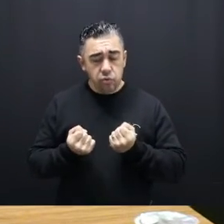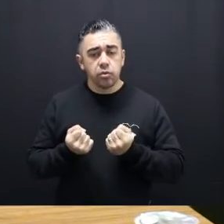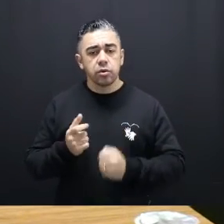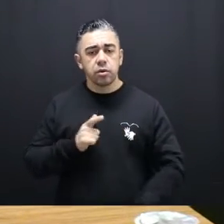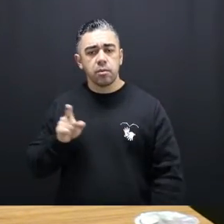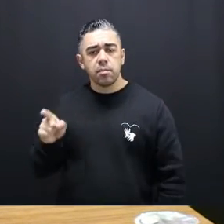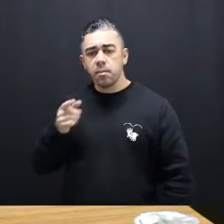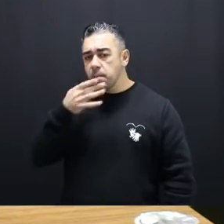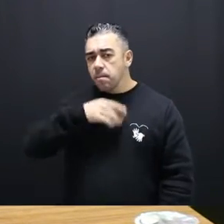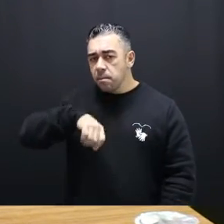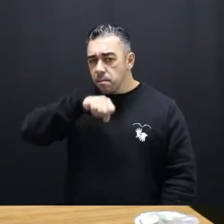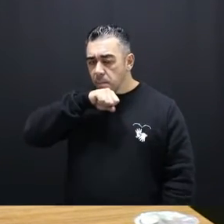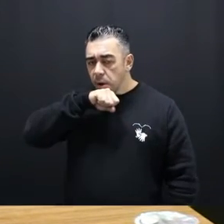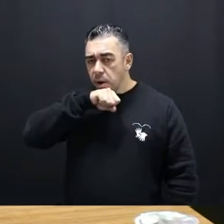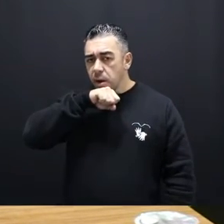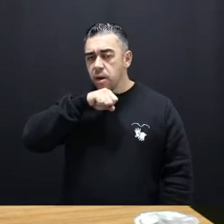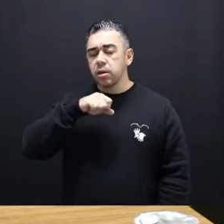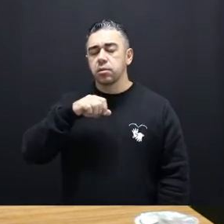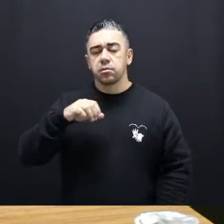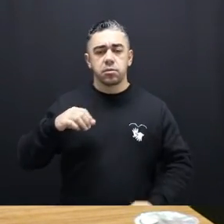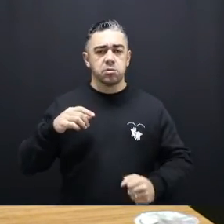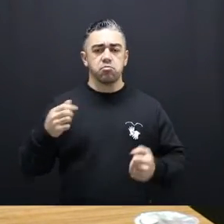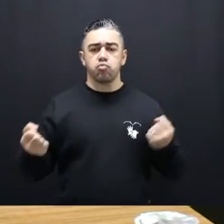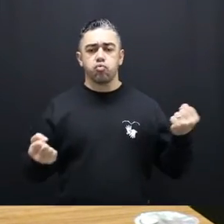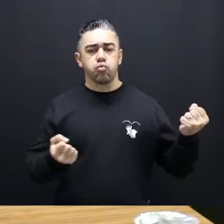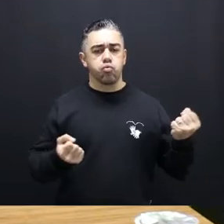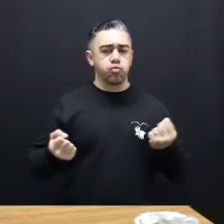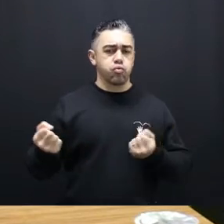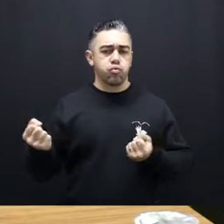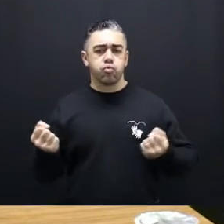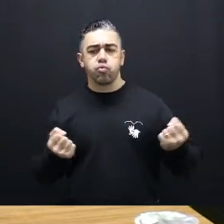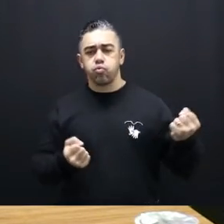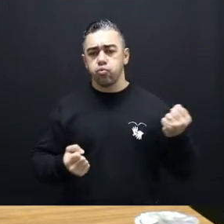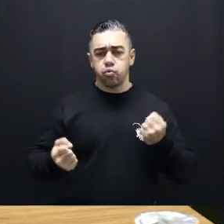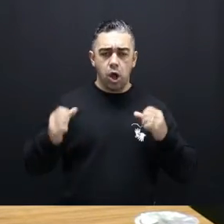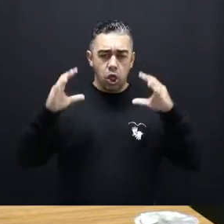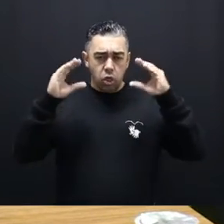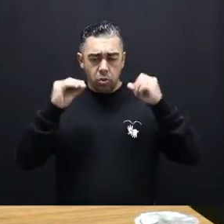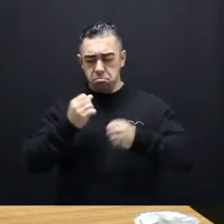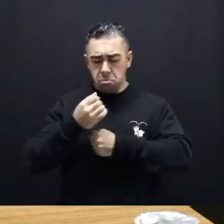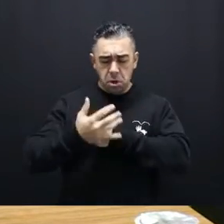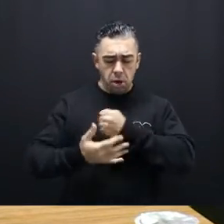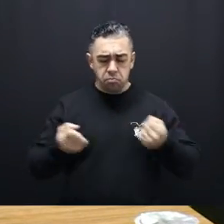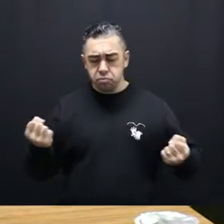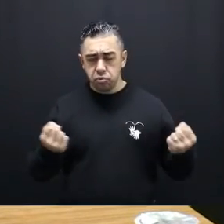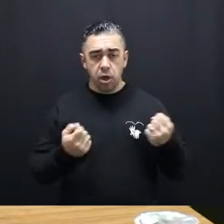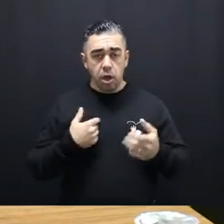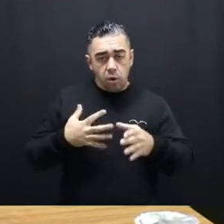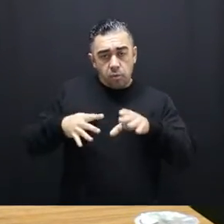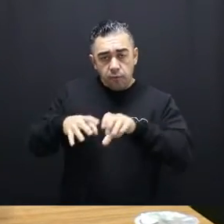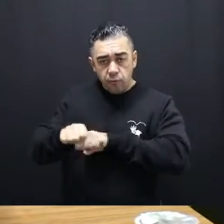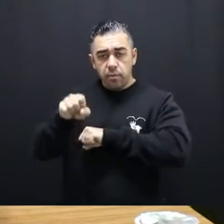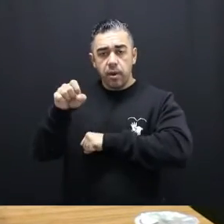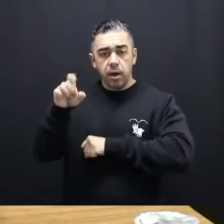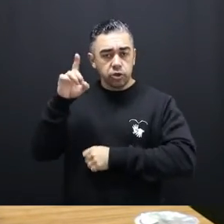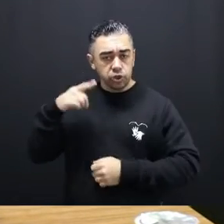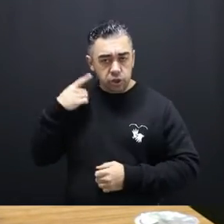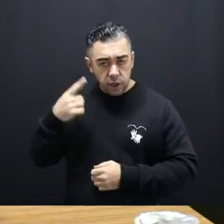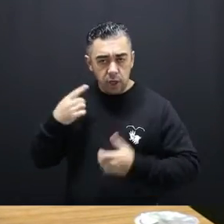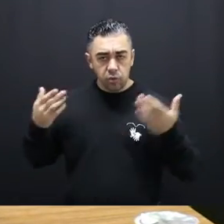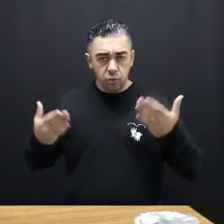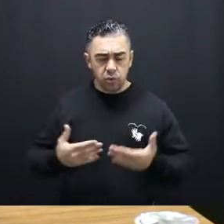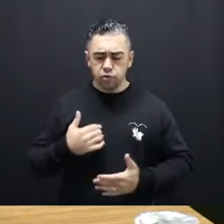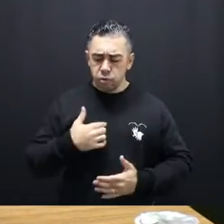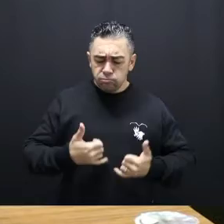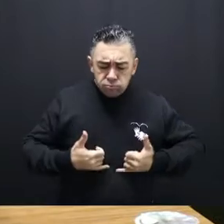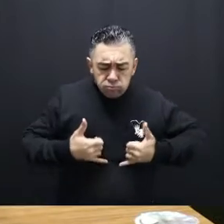muita dedicação do meu pai e noites que ele não dormiu dirigindo um caminhão para que eu pudesse me formar em direito e hoje você delegado então aqui toda minha minha